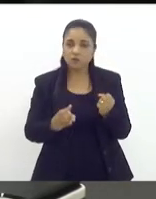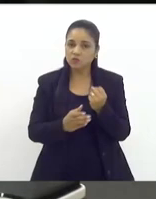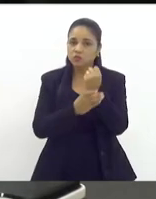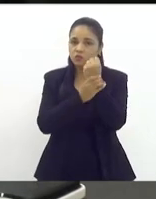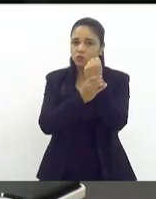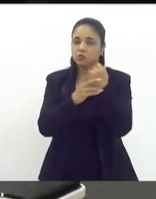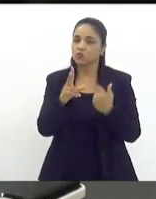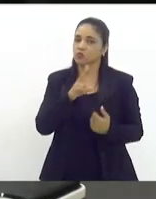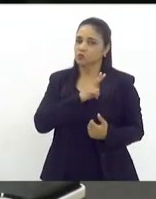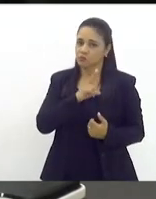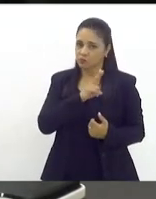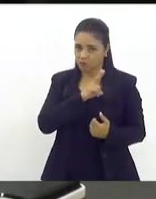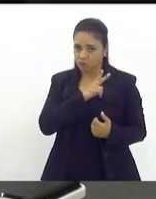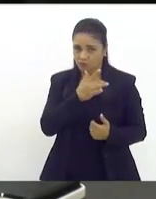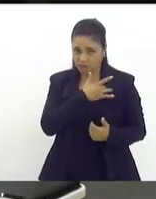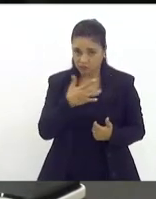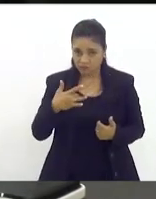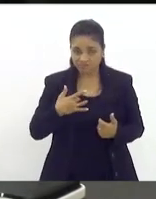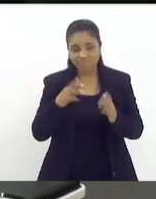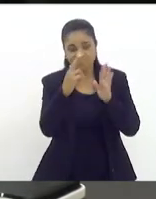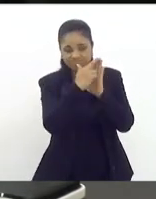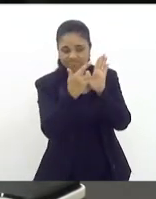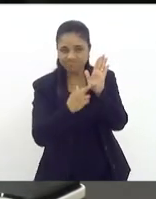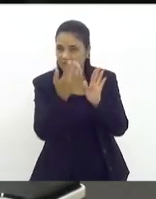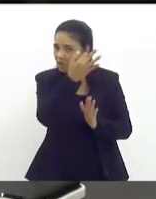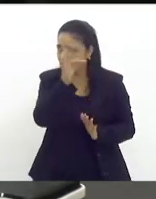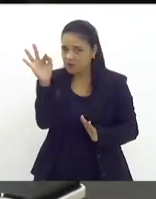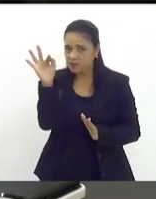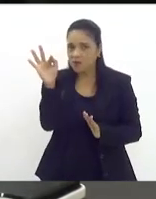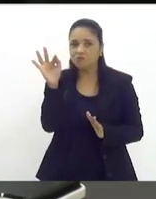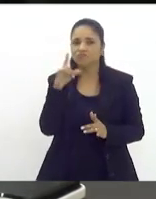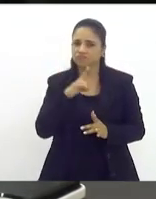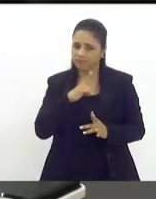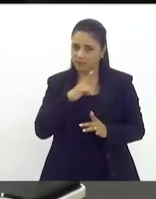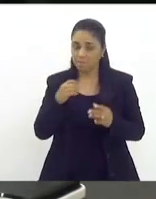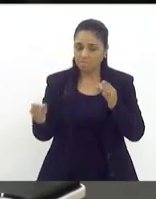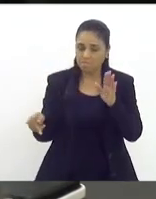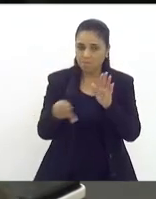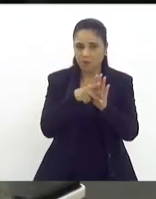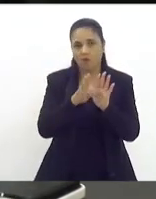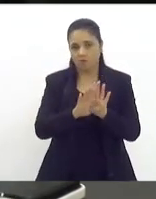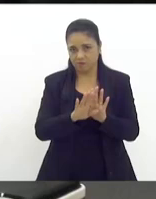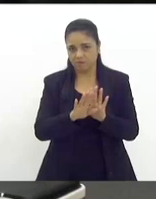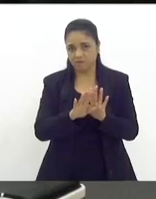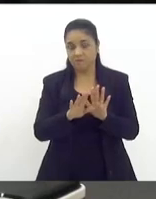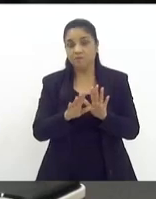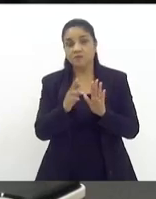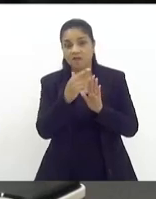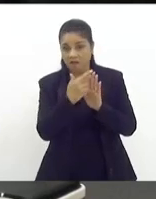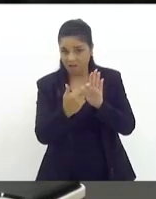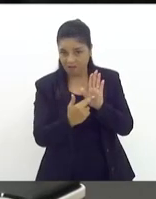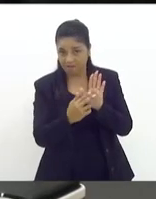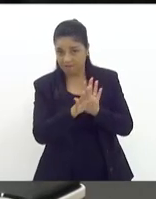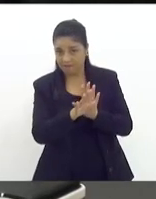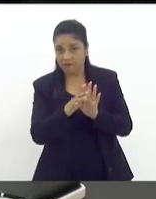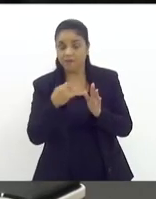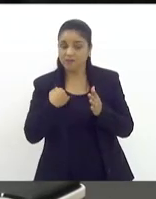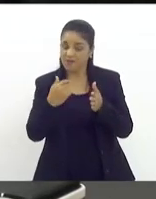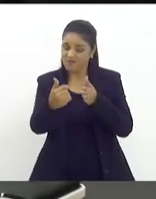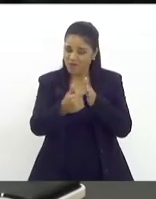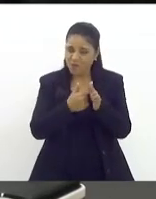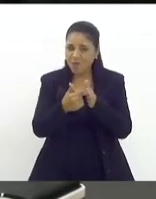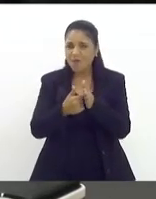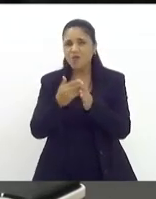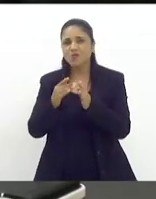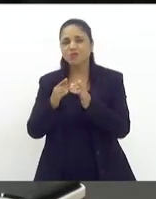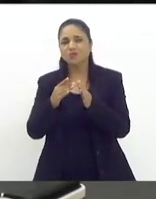privados, a gente tem toda uma normativa federal, enfim, própria, mas eu ainda me permito alguma discussão